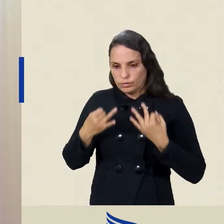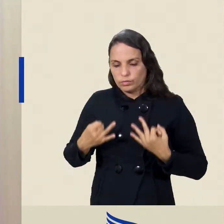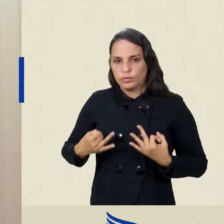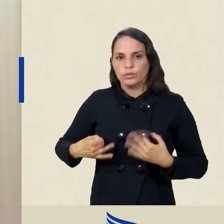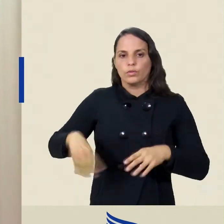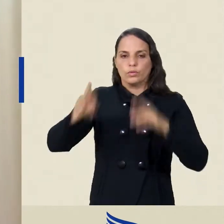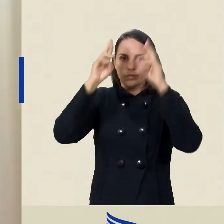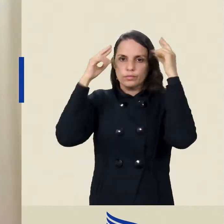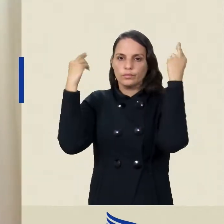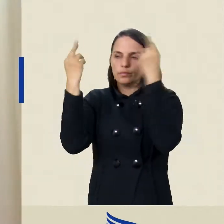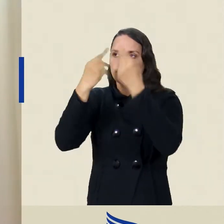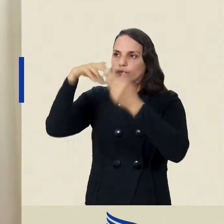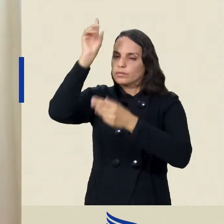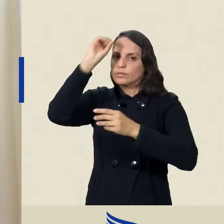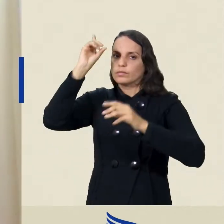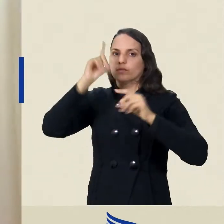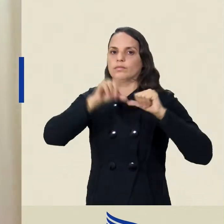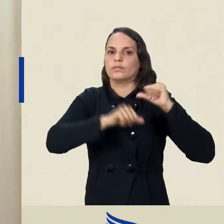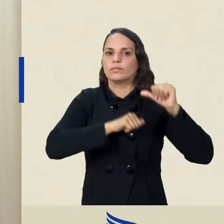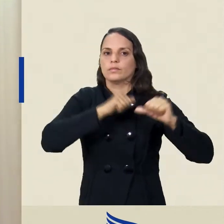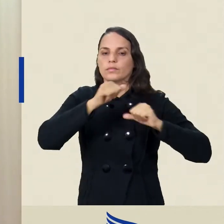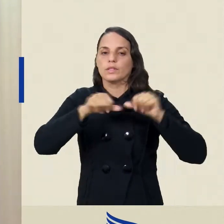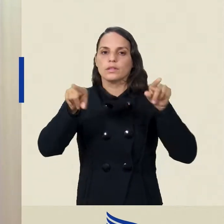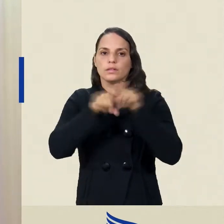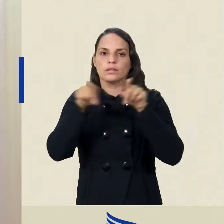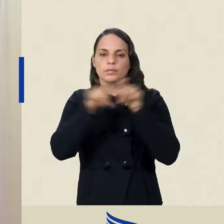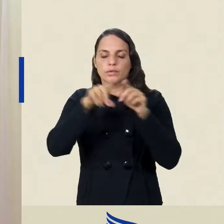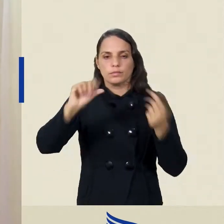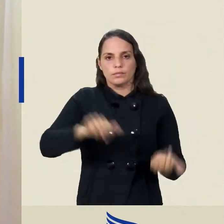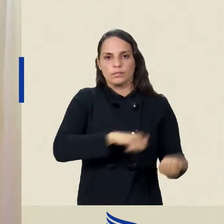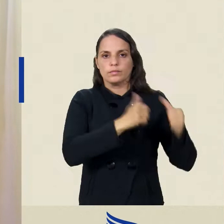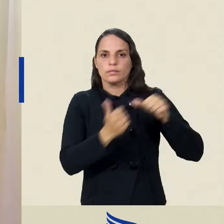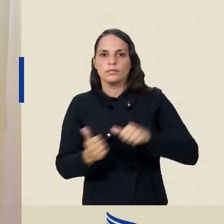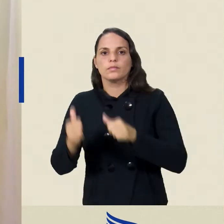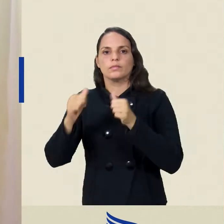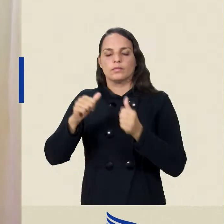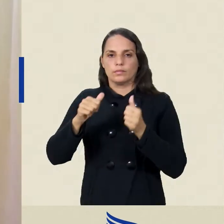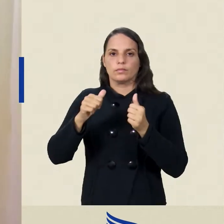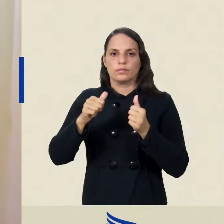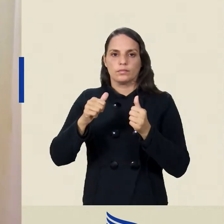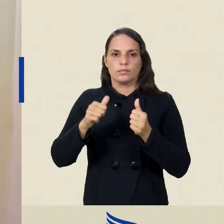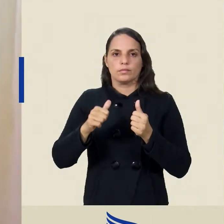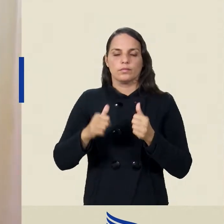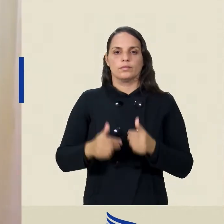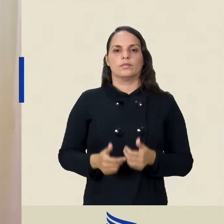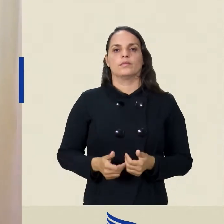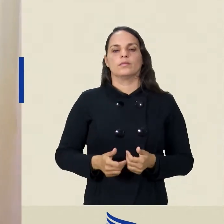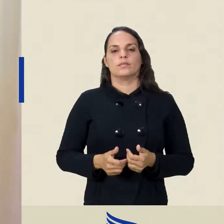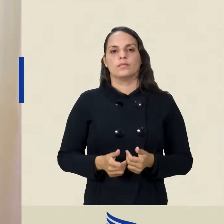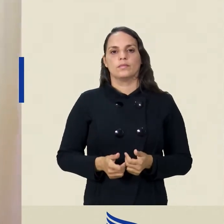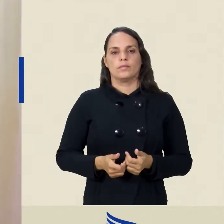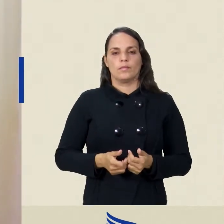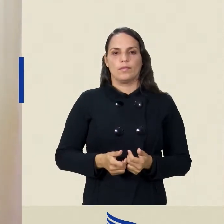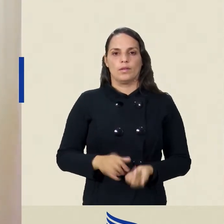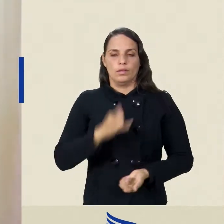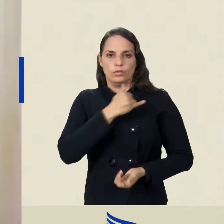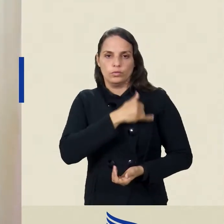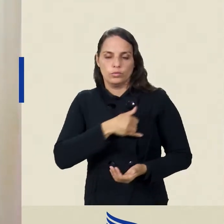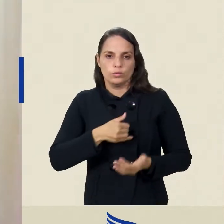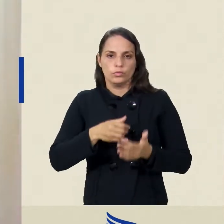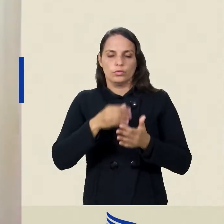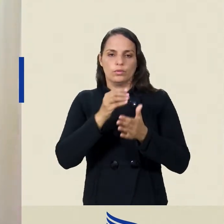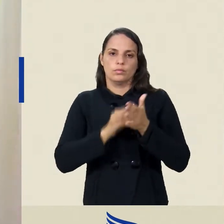Deus, a conversão e acerca do batismo. Isto se encontra no Evangelho segundo João, capítulo